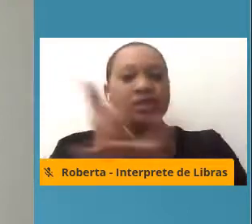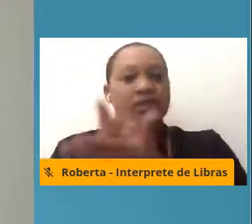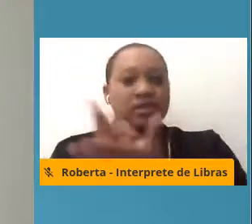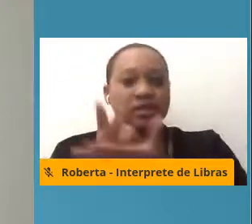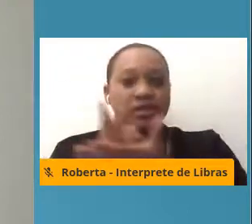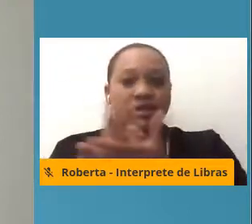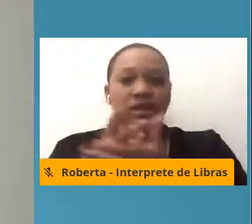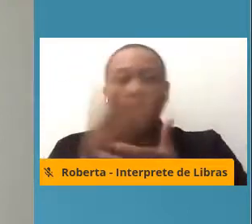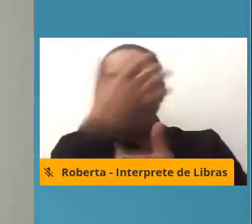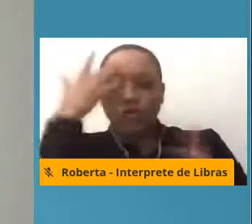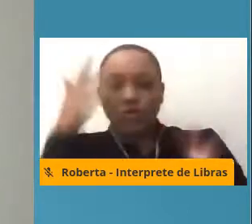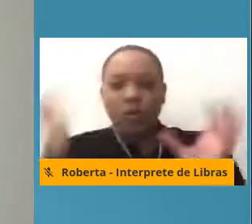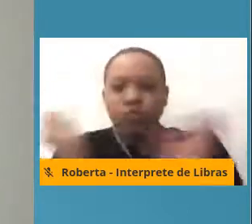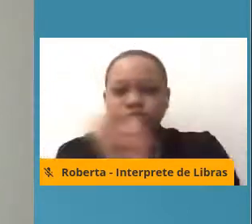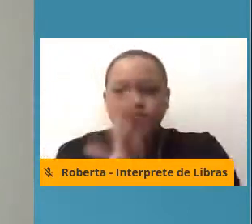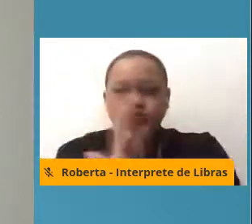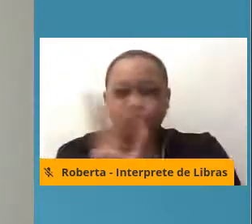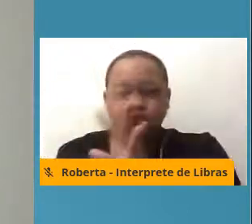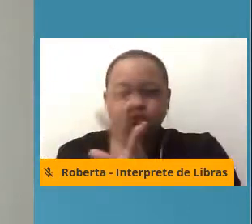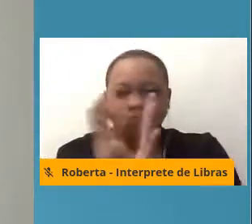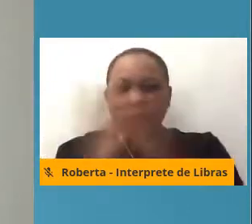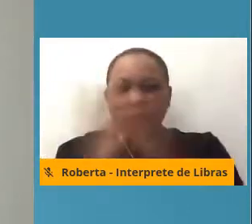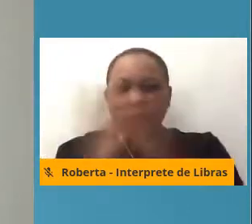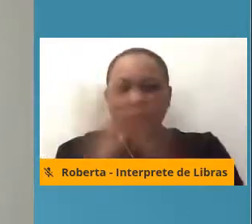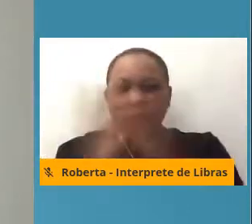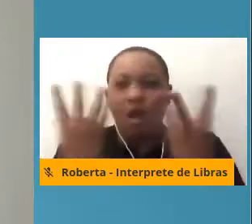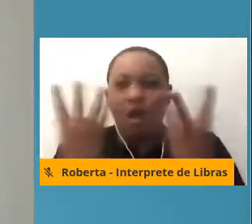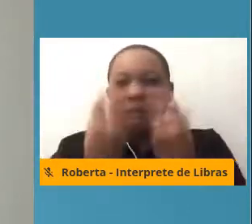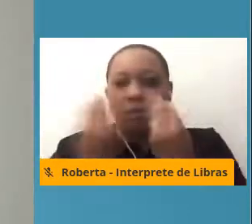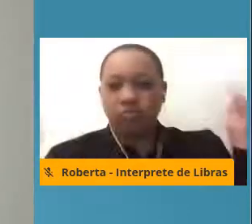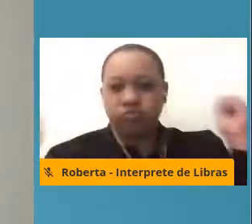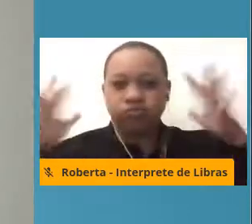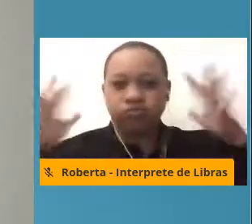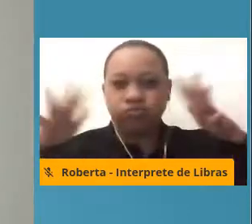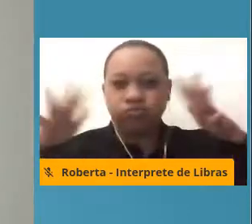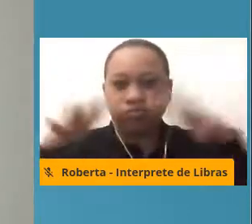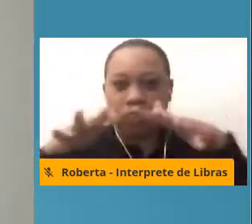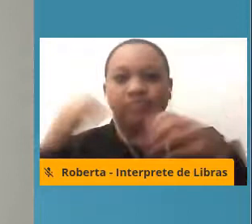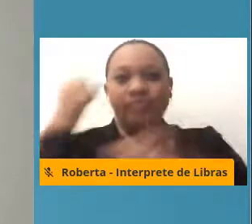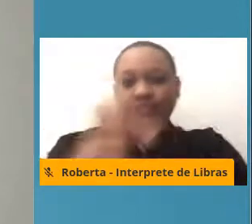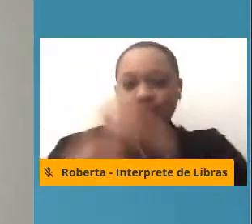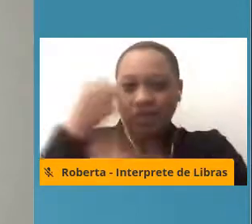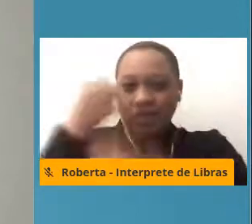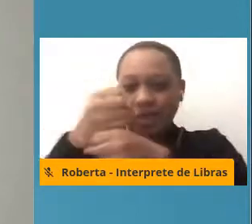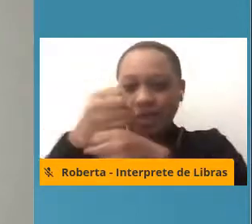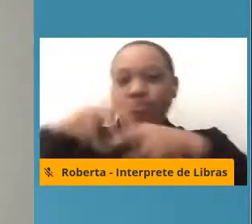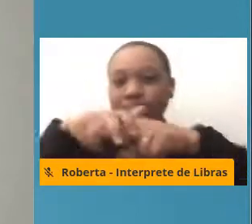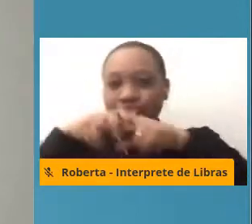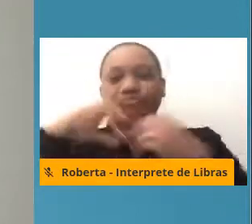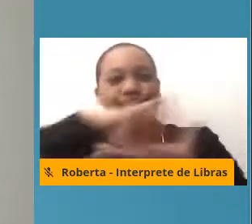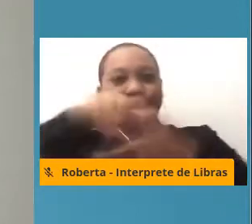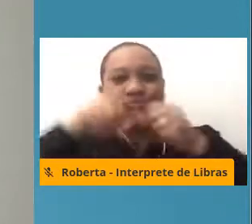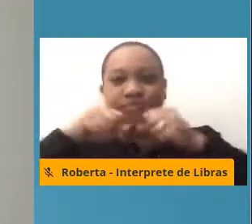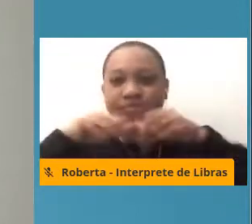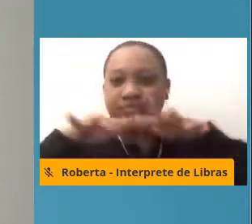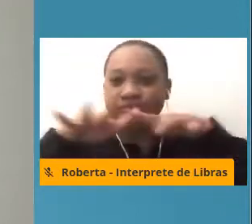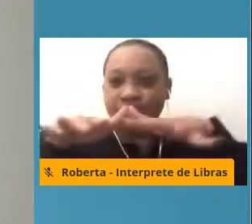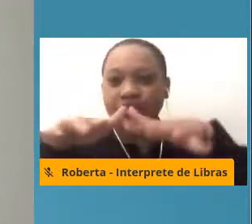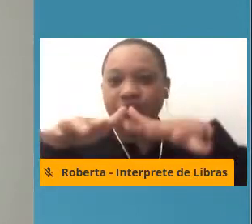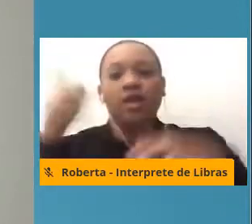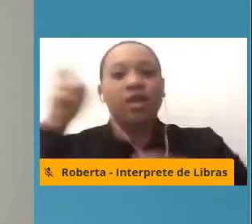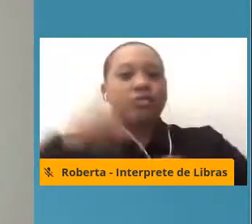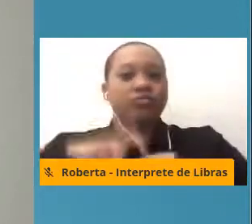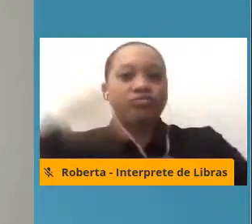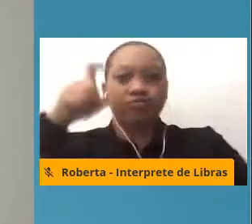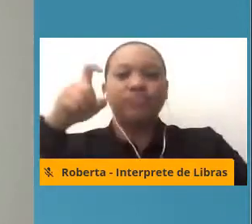aglomerar, né, muitas pessoas ainda bem. E esse ano, infelizmente, por conta da pandemia, a única versão dele que está sendo realizada